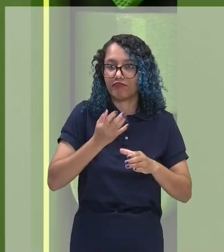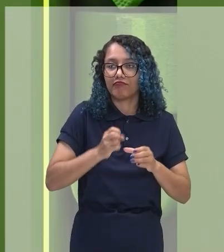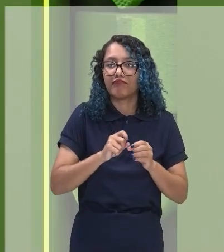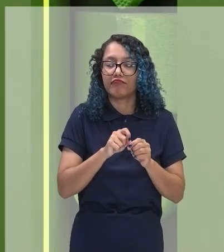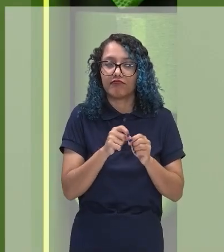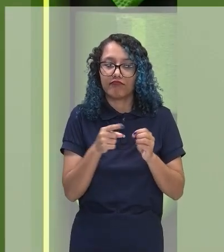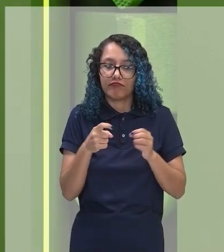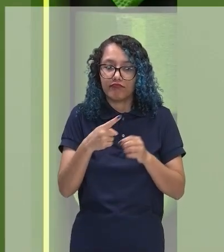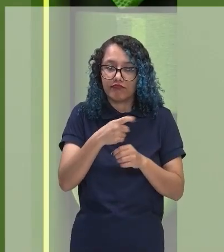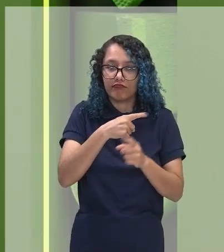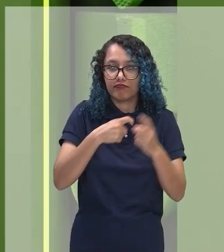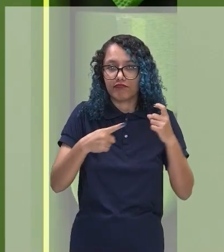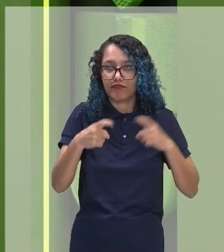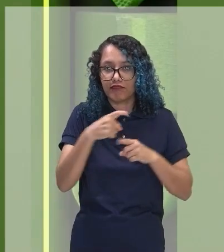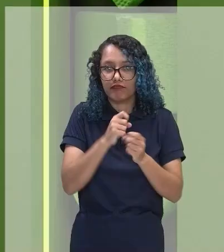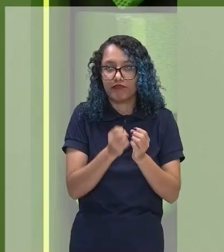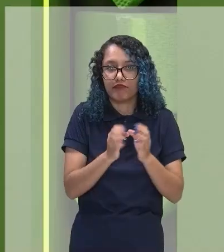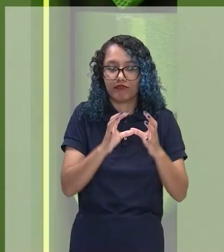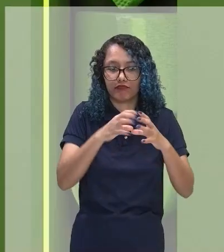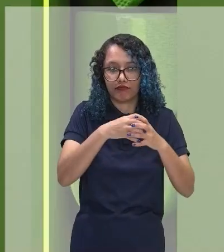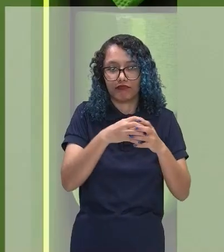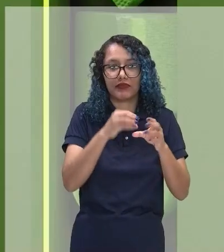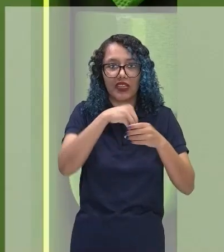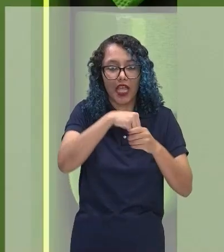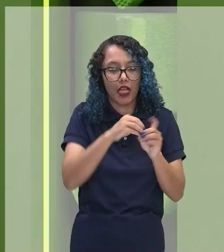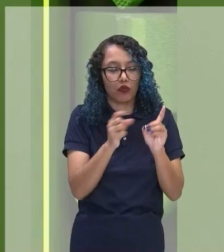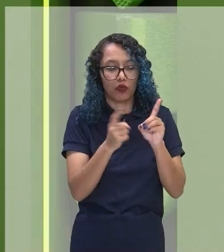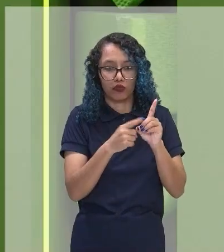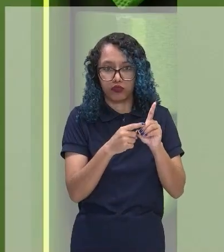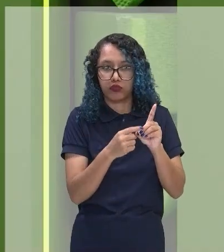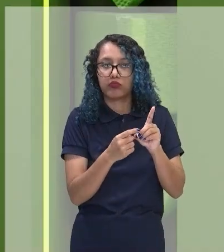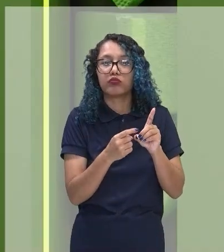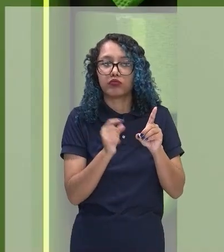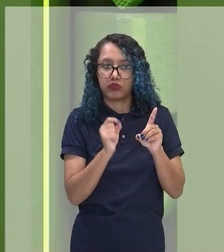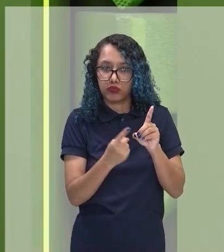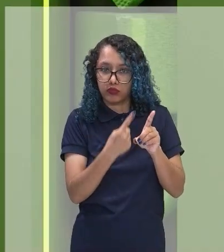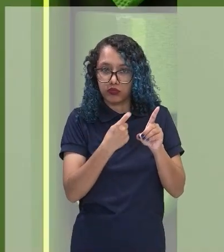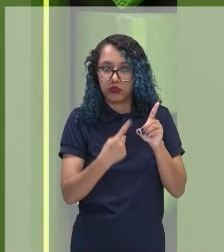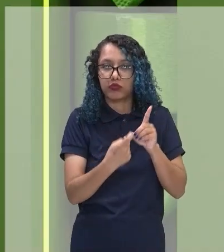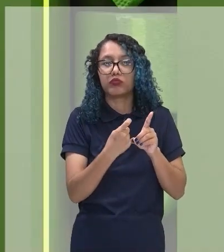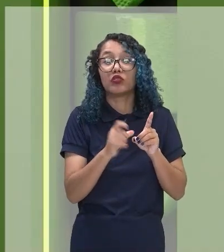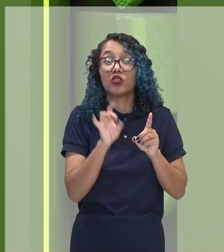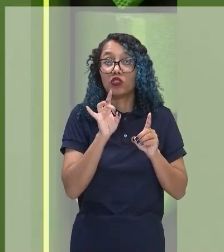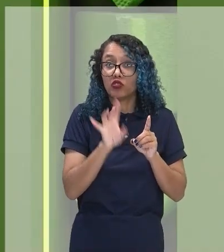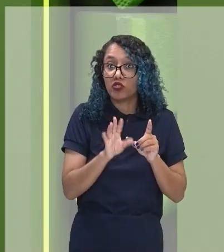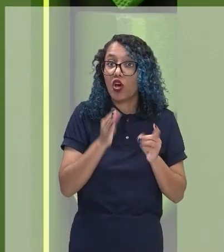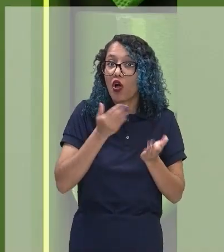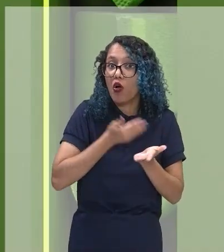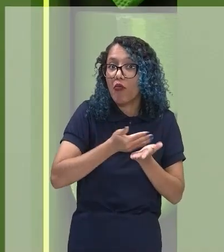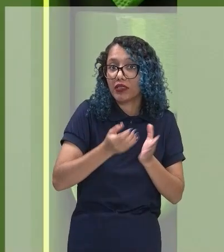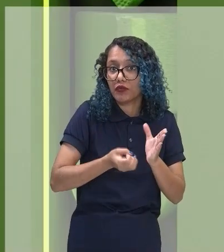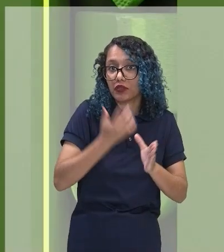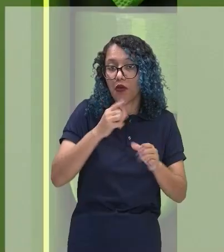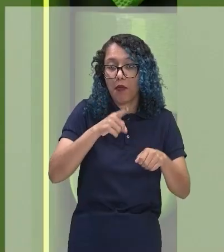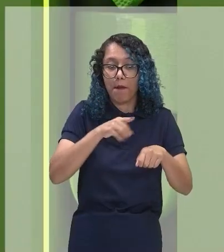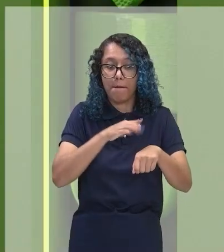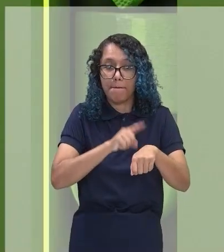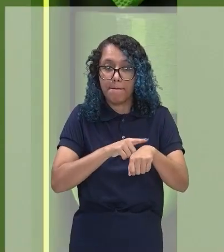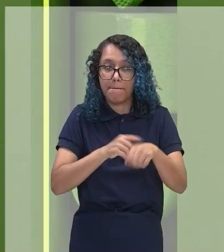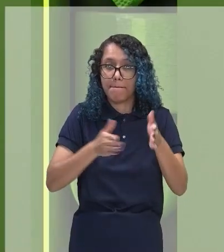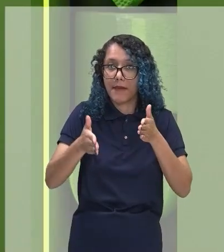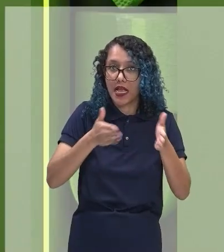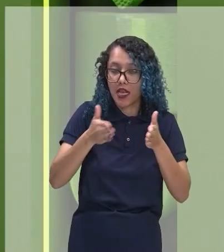né, por esse organismo, tá? Então, isso só vai ser desencadeado durante a puberdade. Também, né, hormônios como